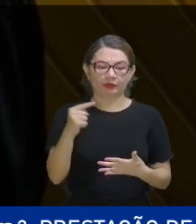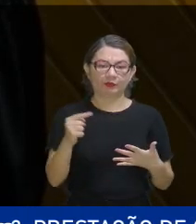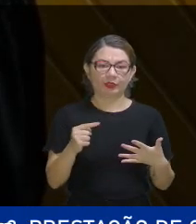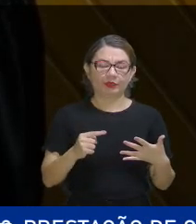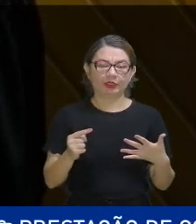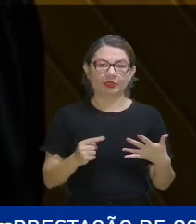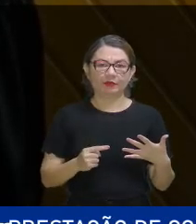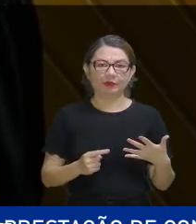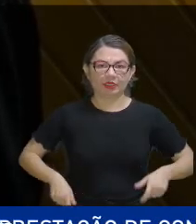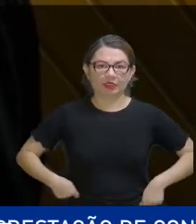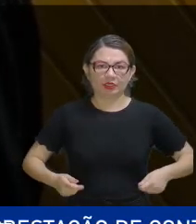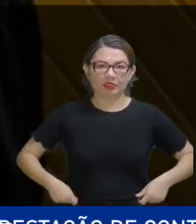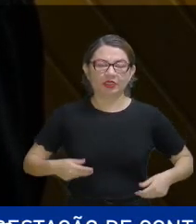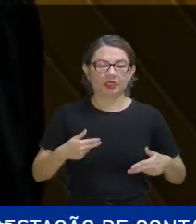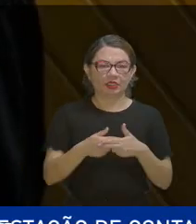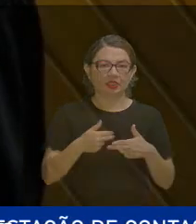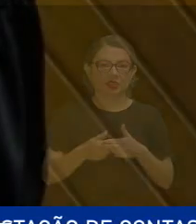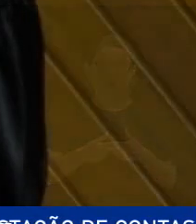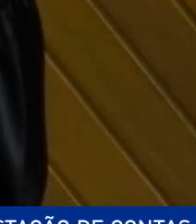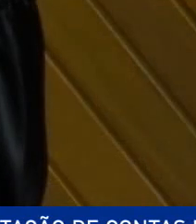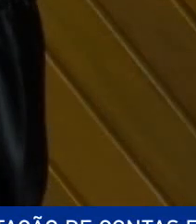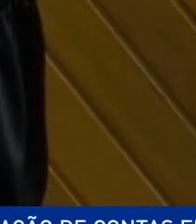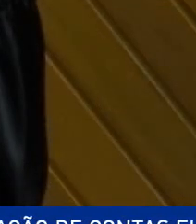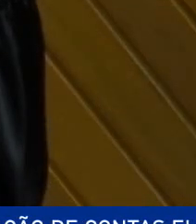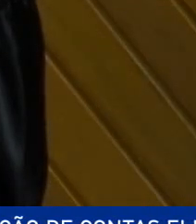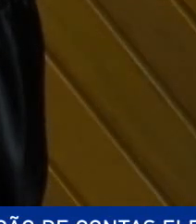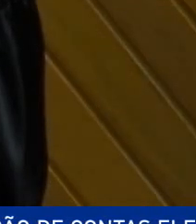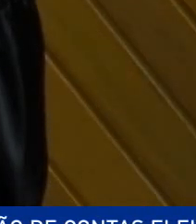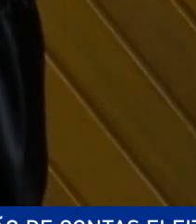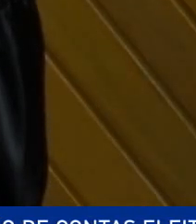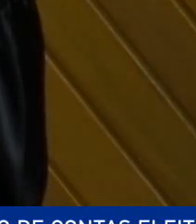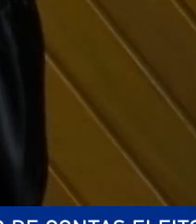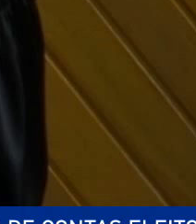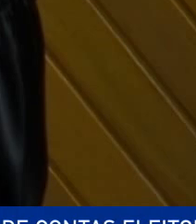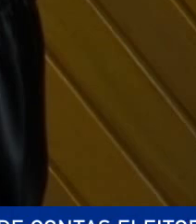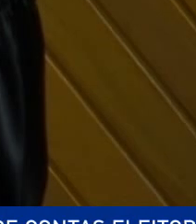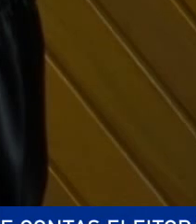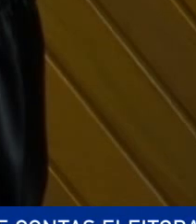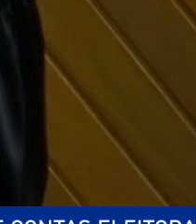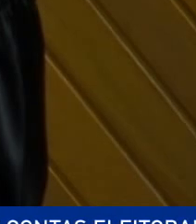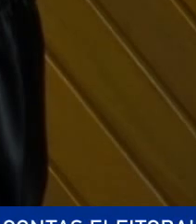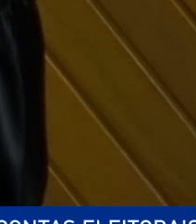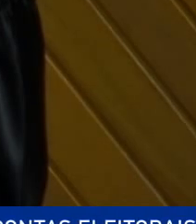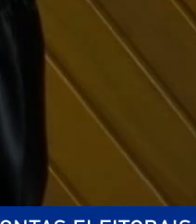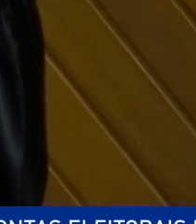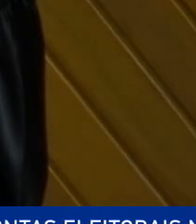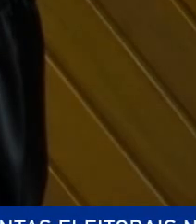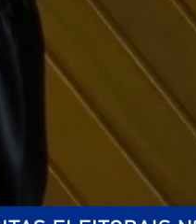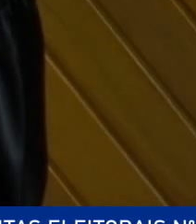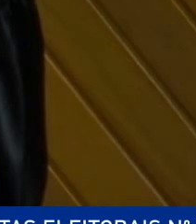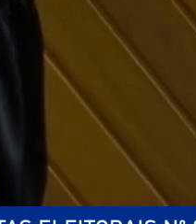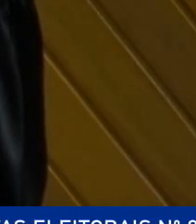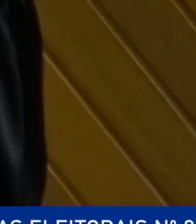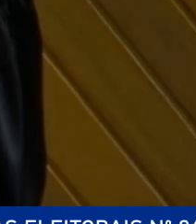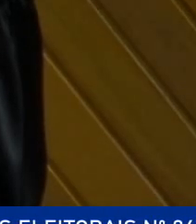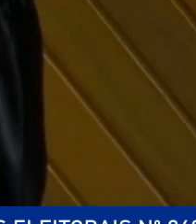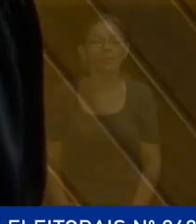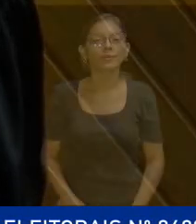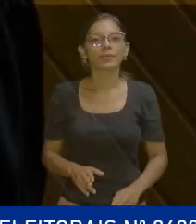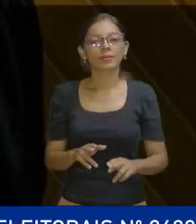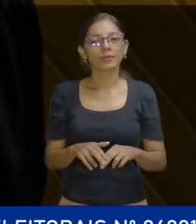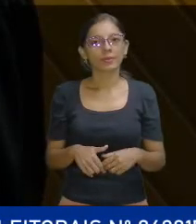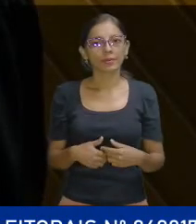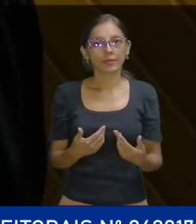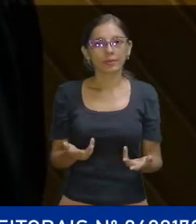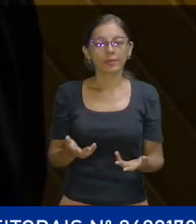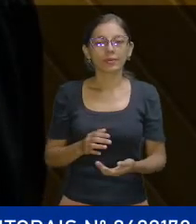despesas dizem respeito à manutenção ordinária das atividades partidárias. Diante disso, deve ser feito o recorte da